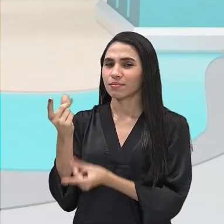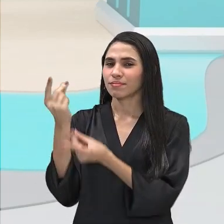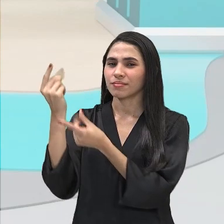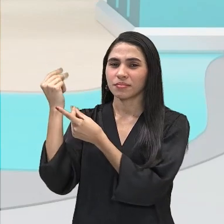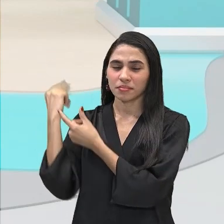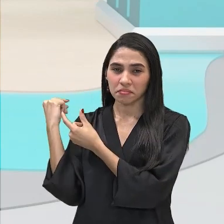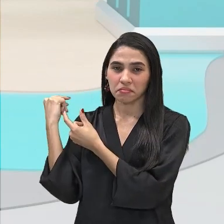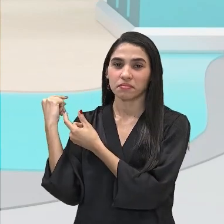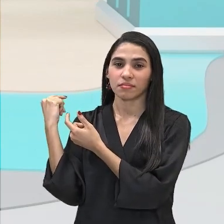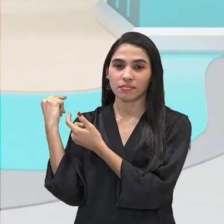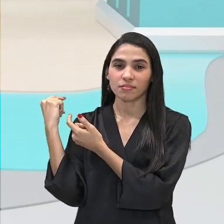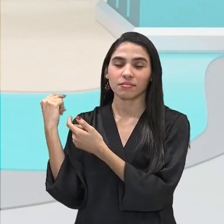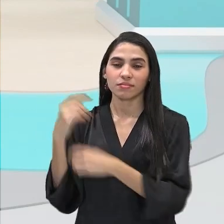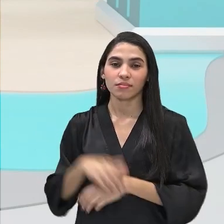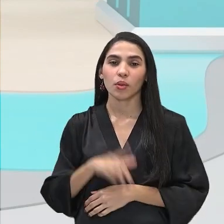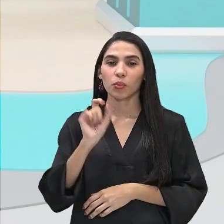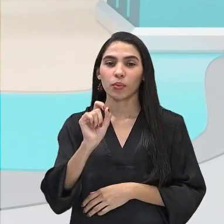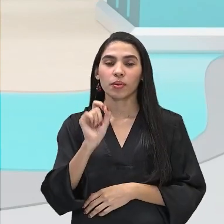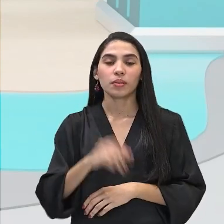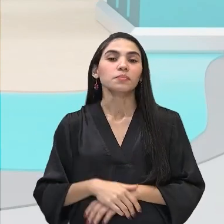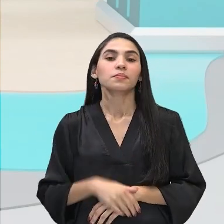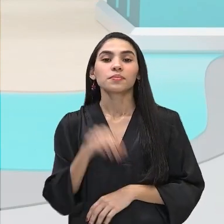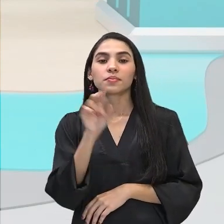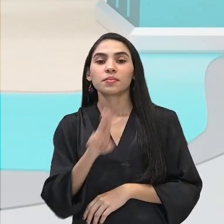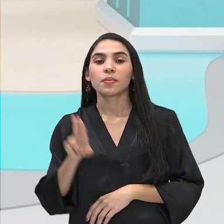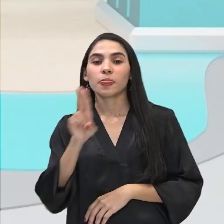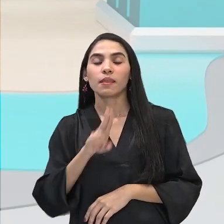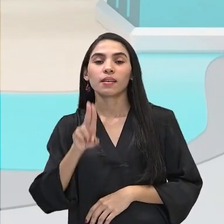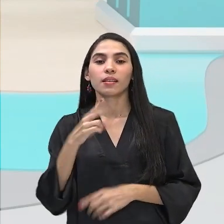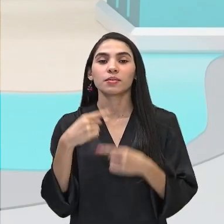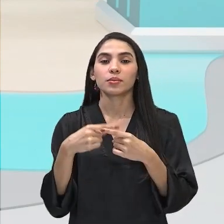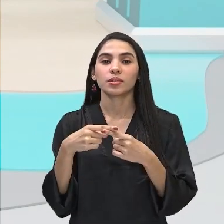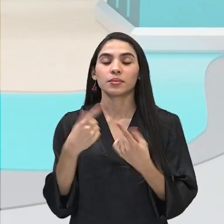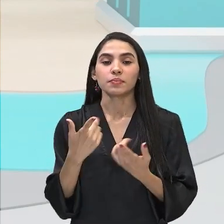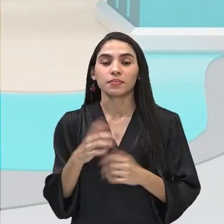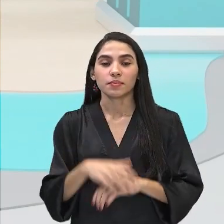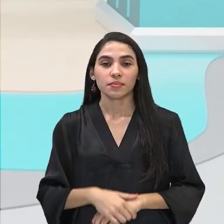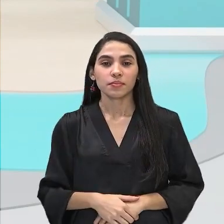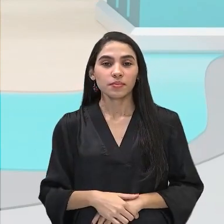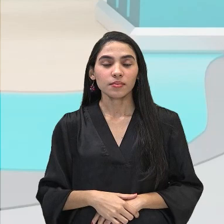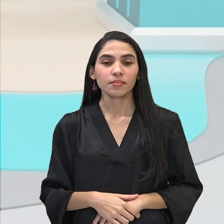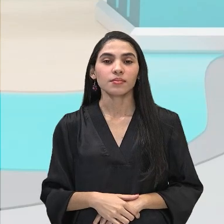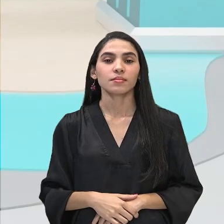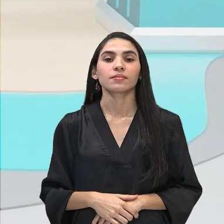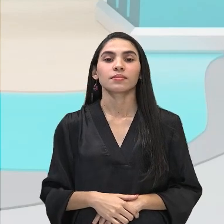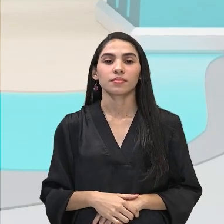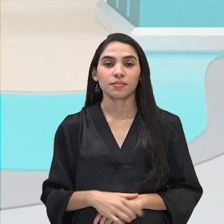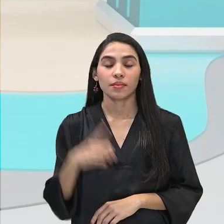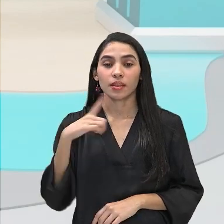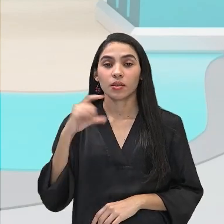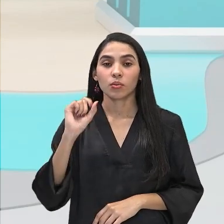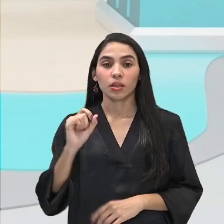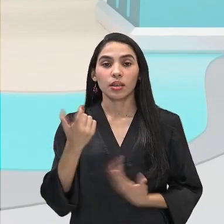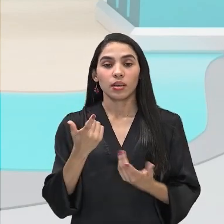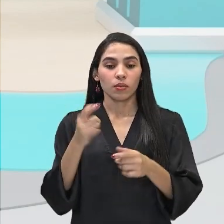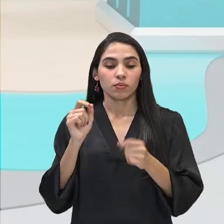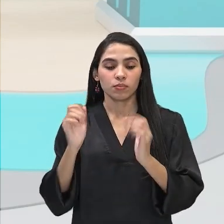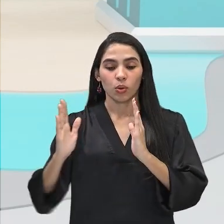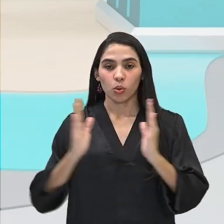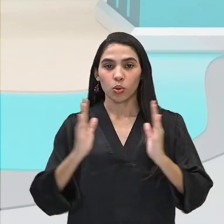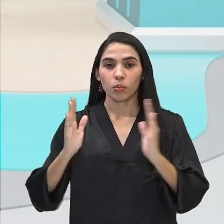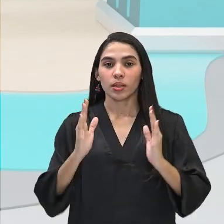muito tempo, era utilizado justamente para a questão da marcação do tempo, né? É